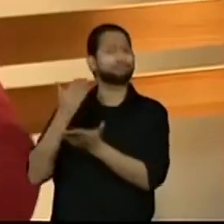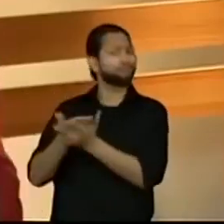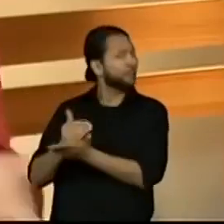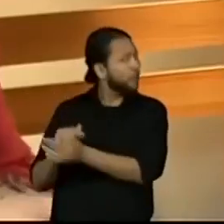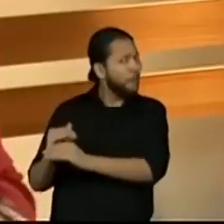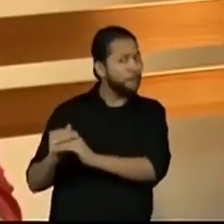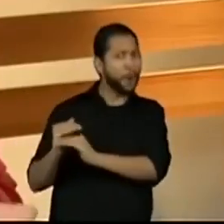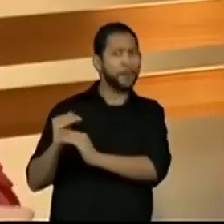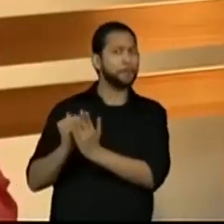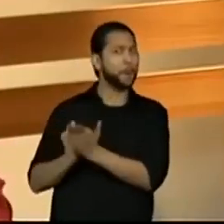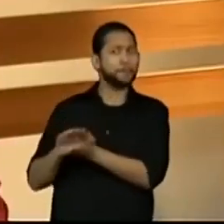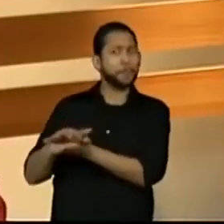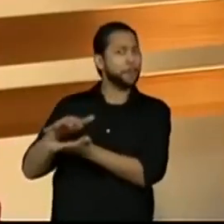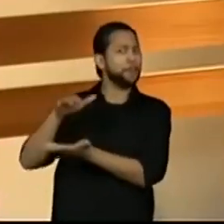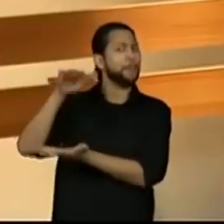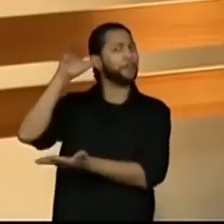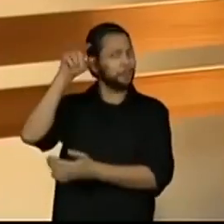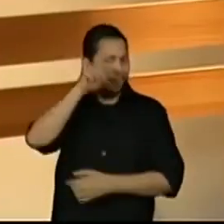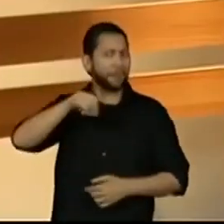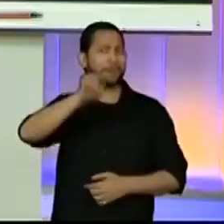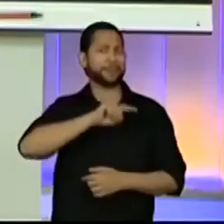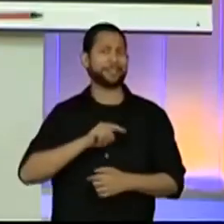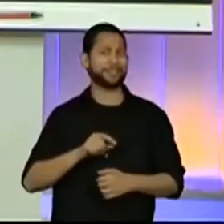acadêmica e toda a nossa vida como um todo.